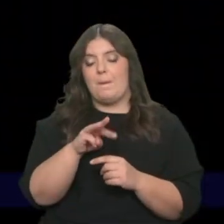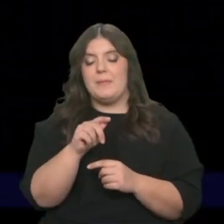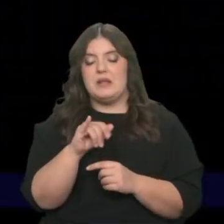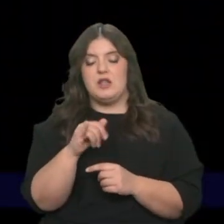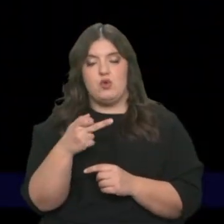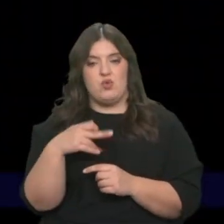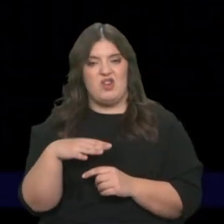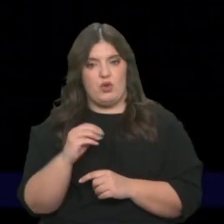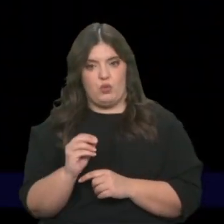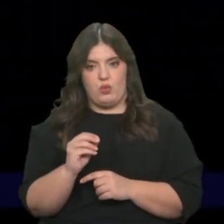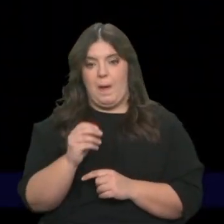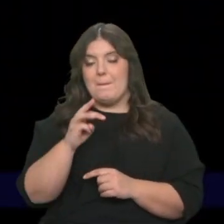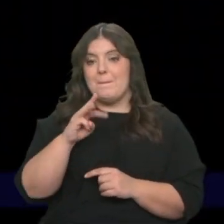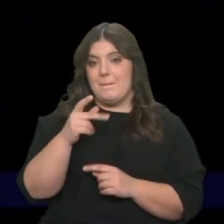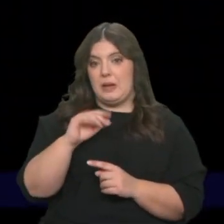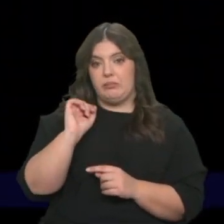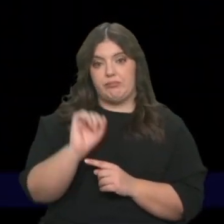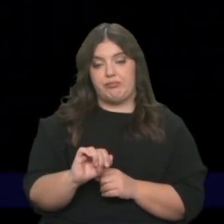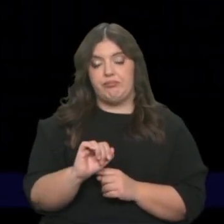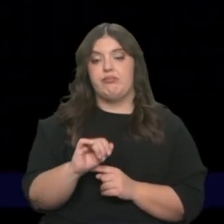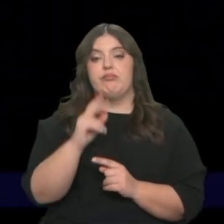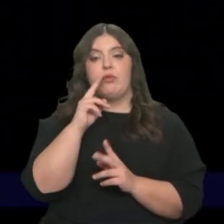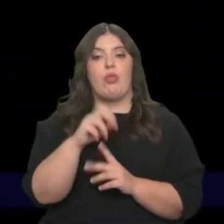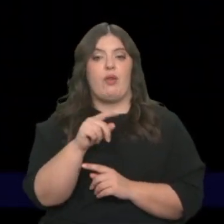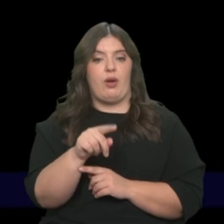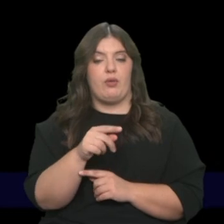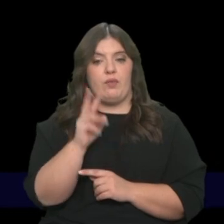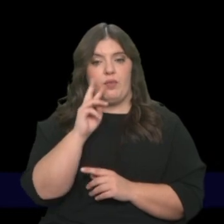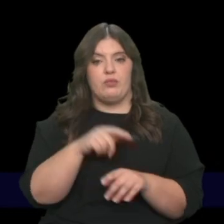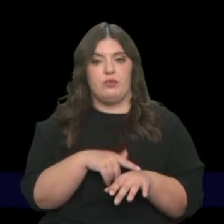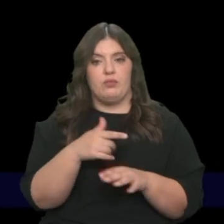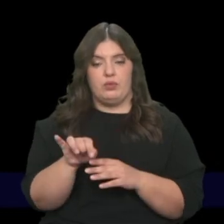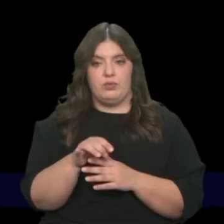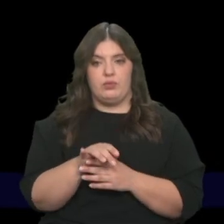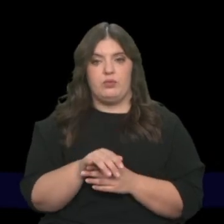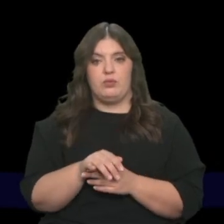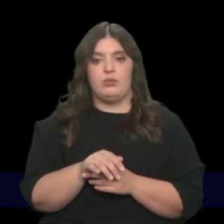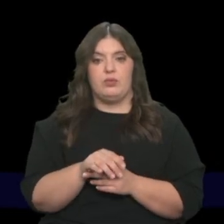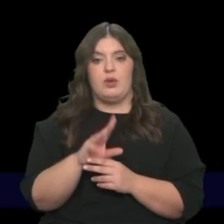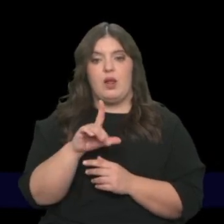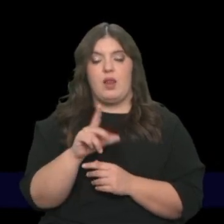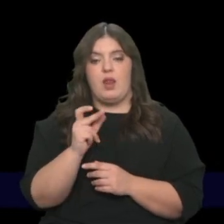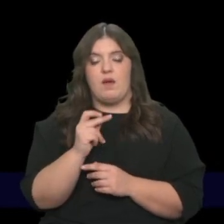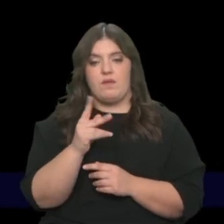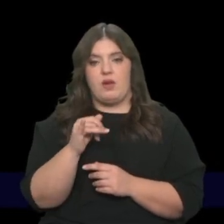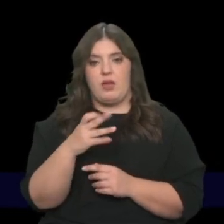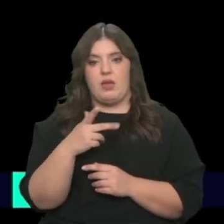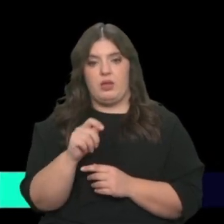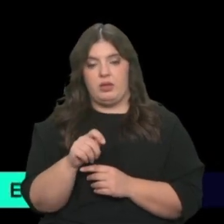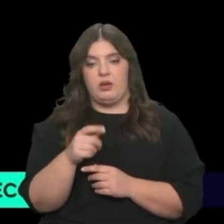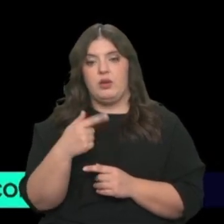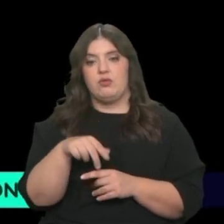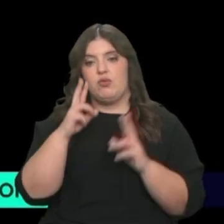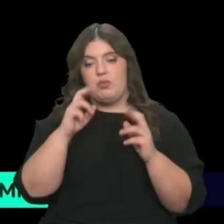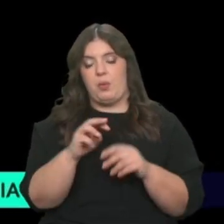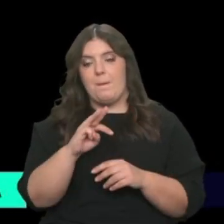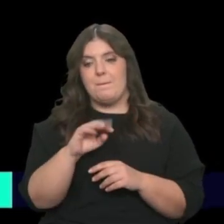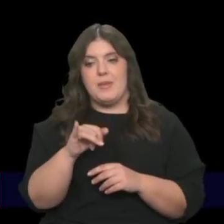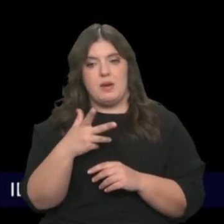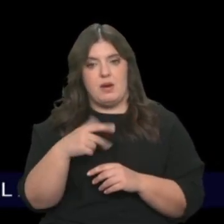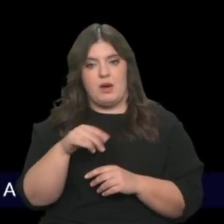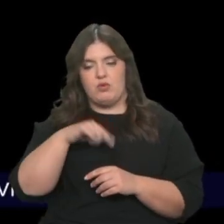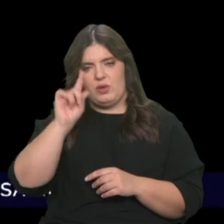marciano, os cientistas encontraram, é este meteorito que nós estamos a ver neste momento, o meteorito de Lafayette, descobriram minerais que